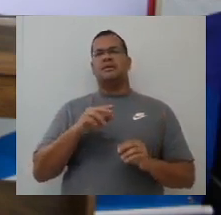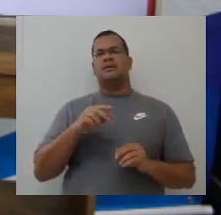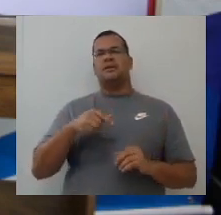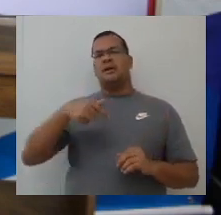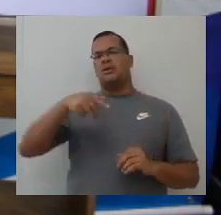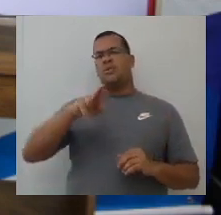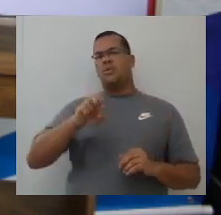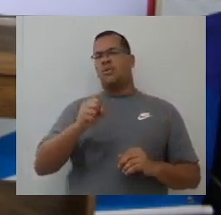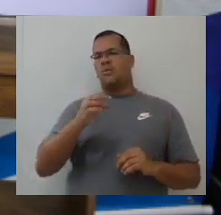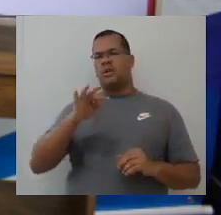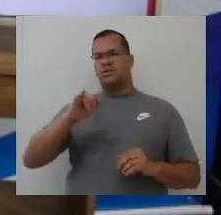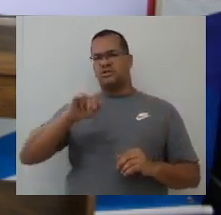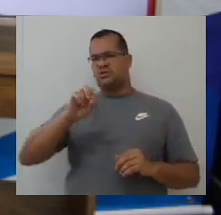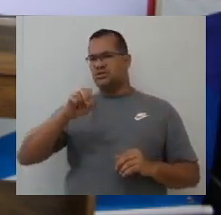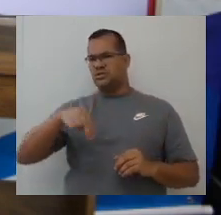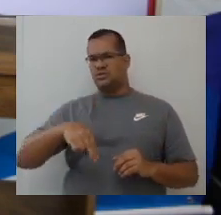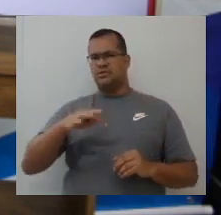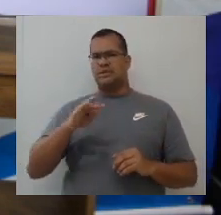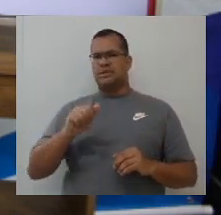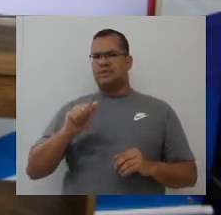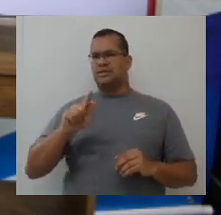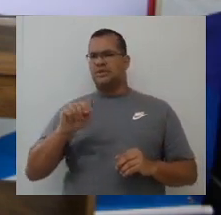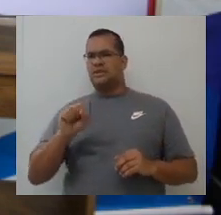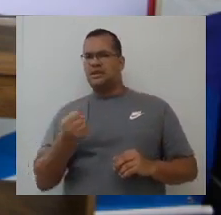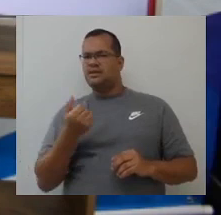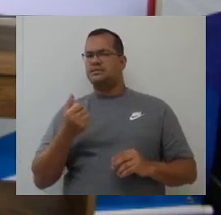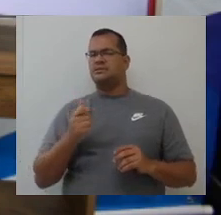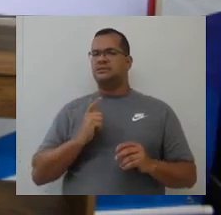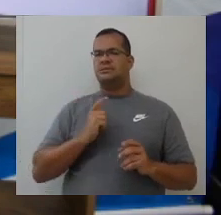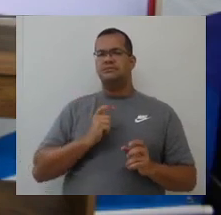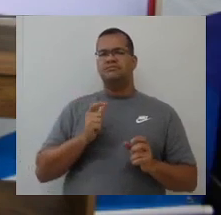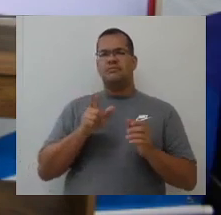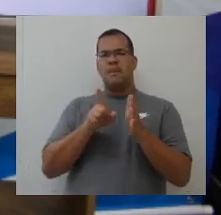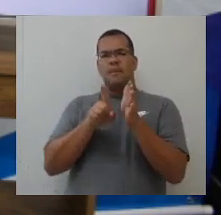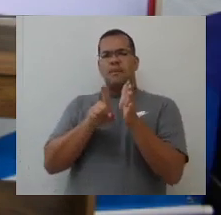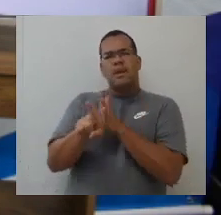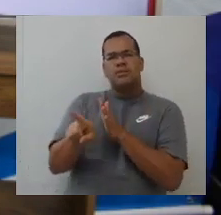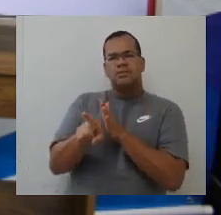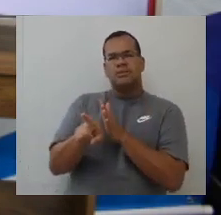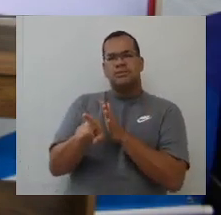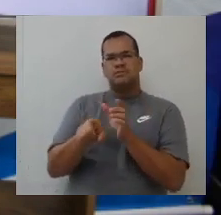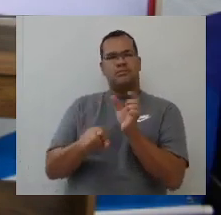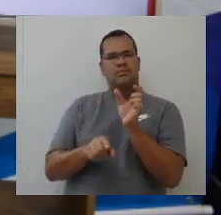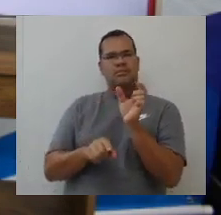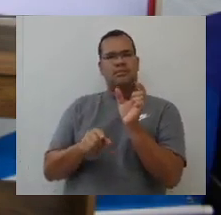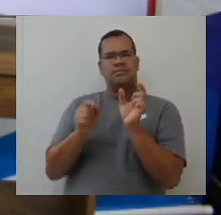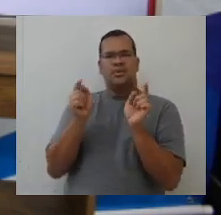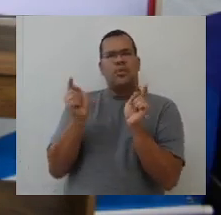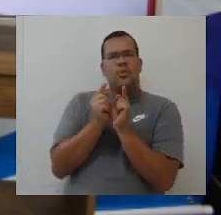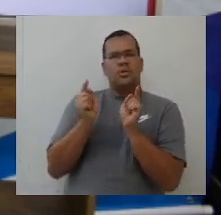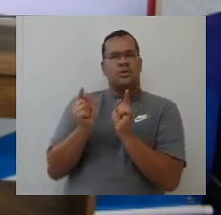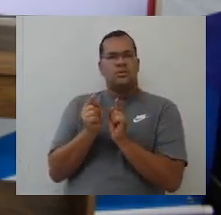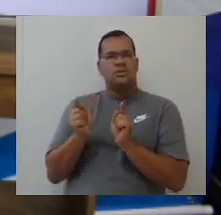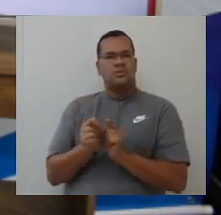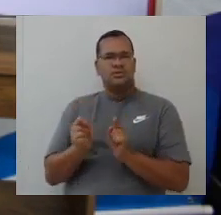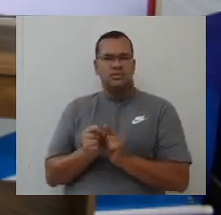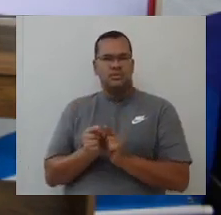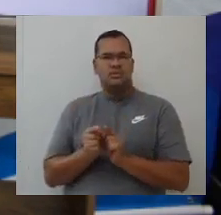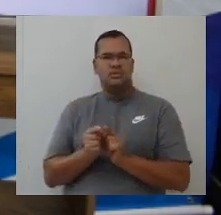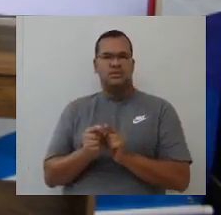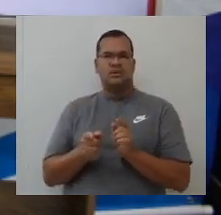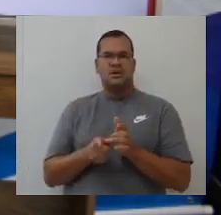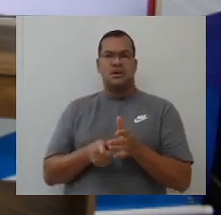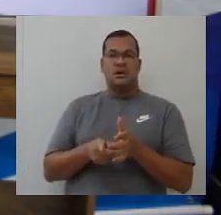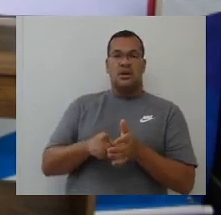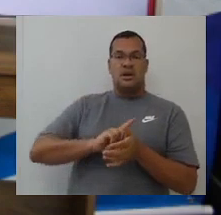As question tags são pequenas perguntas que eu jogo no final da minha oração anterior